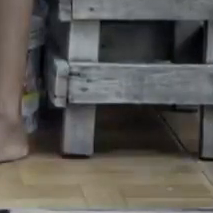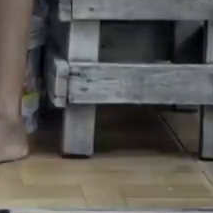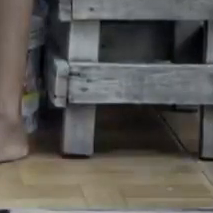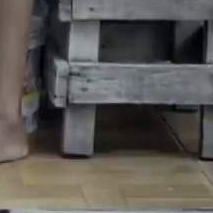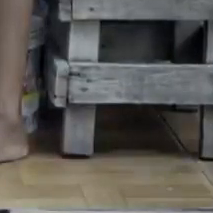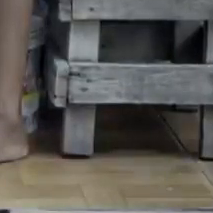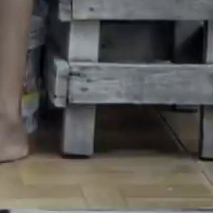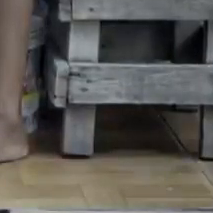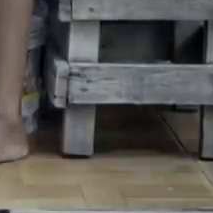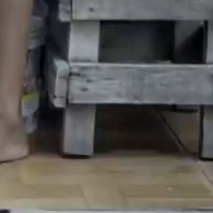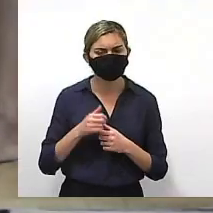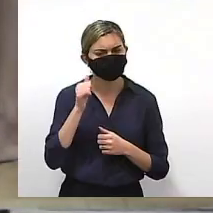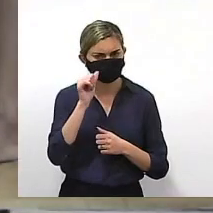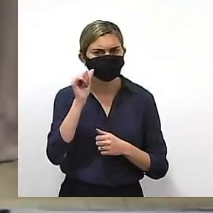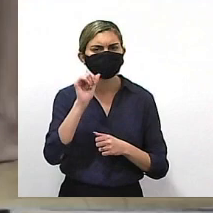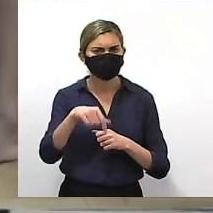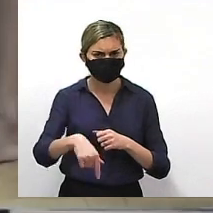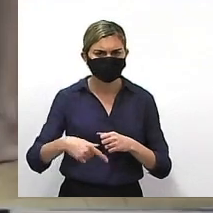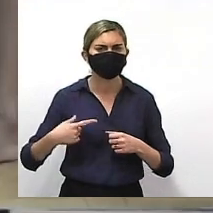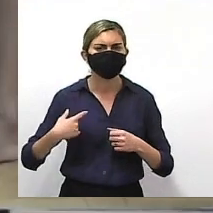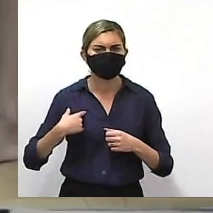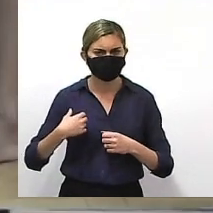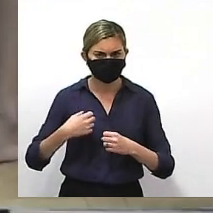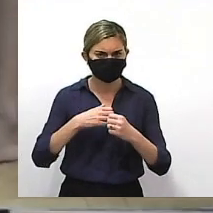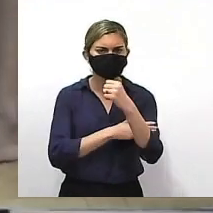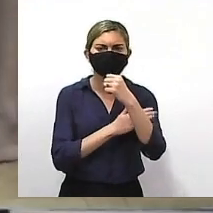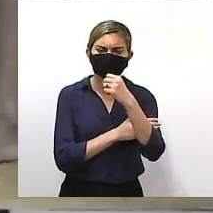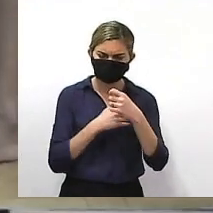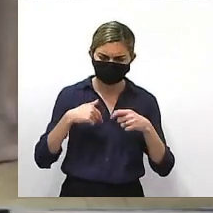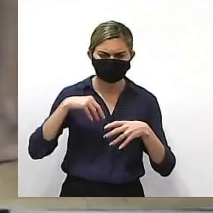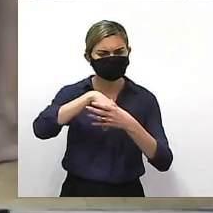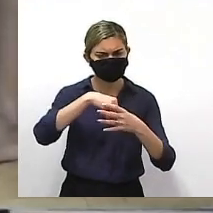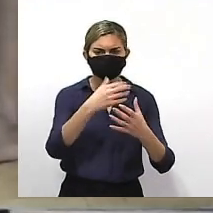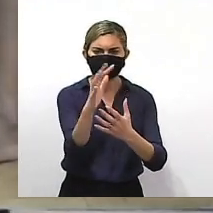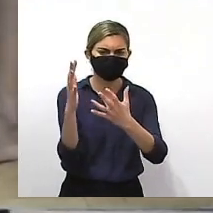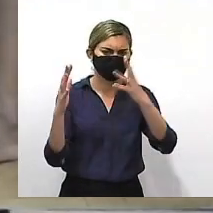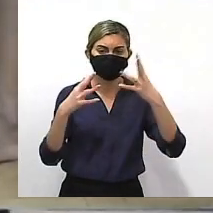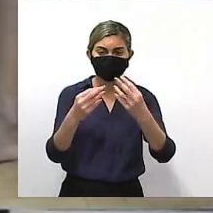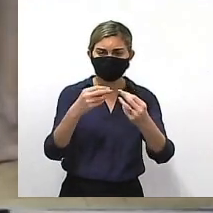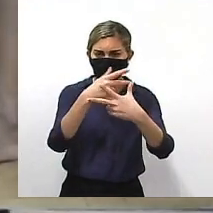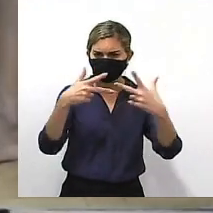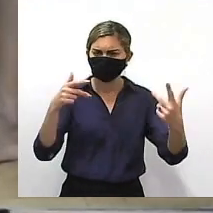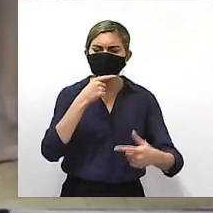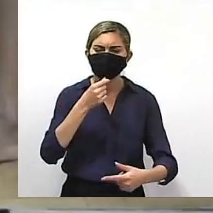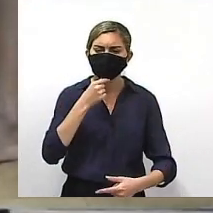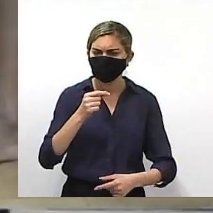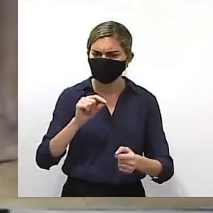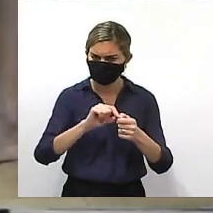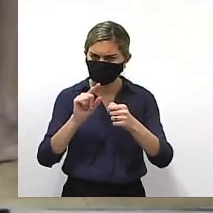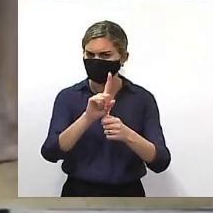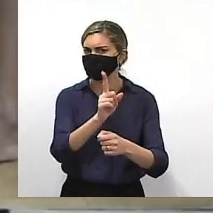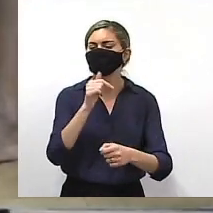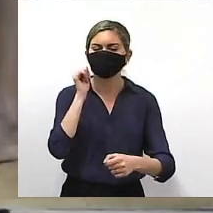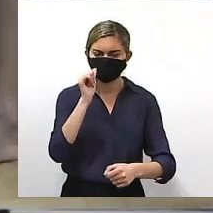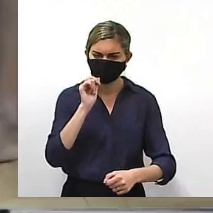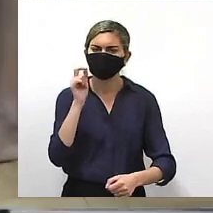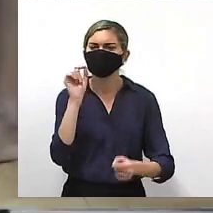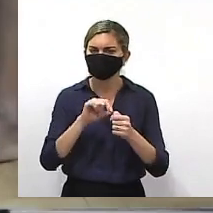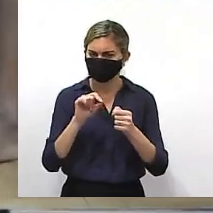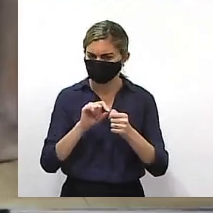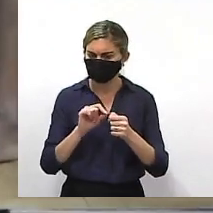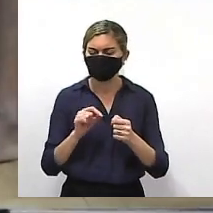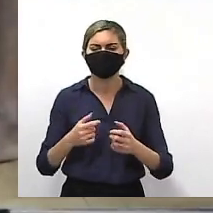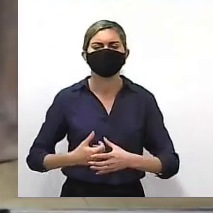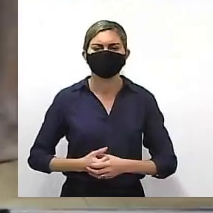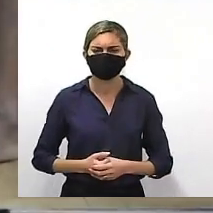As mulheres guerreiras aqui dentro da ilha. Porque muitas coisas que homem não faz, a gente faz. Faz dentro